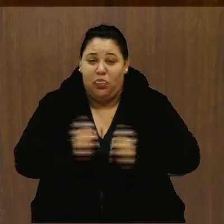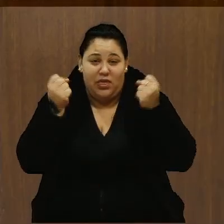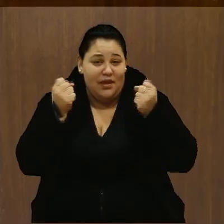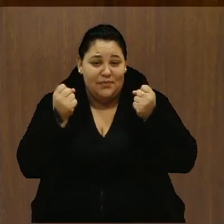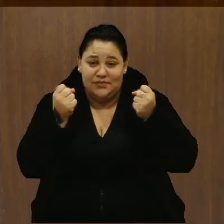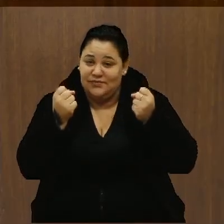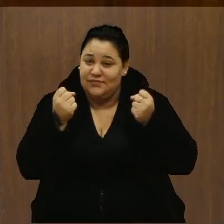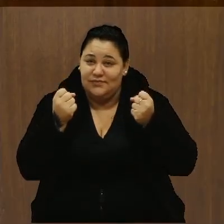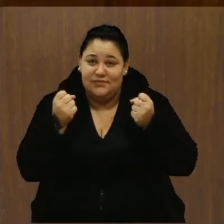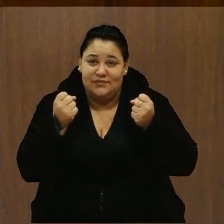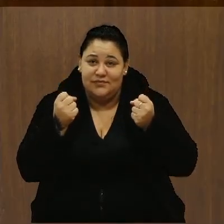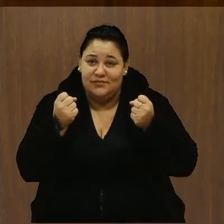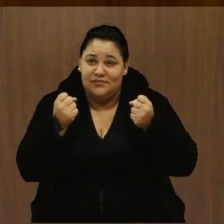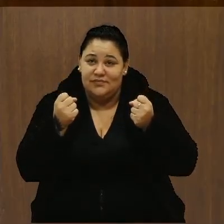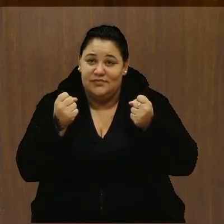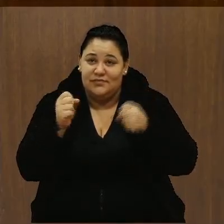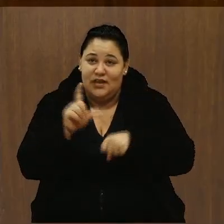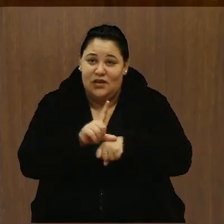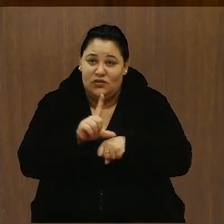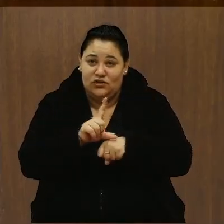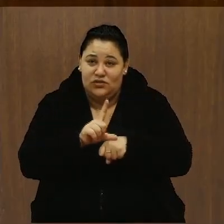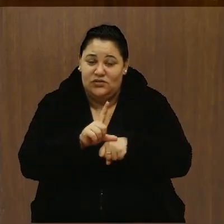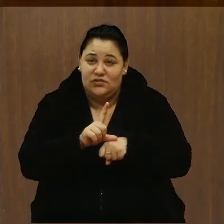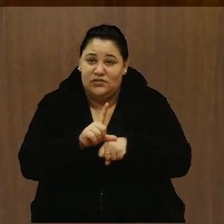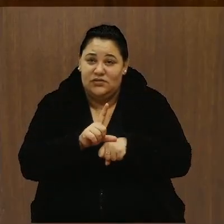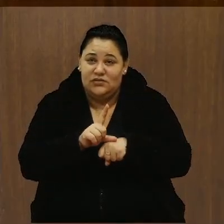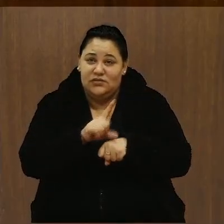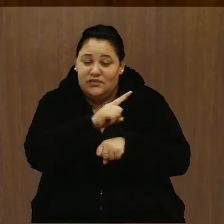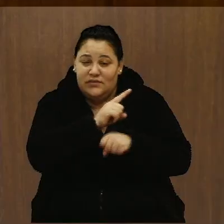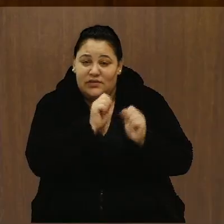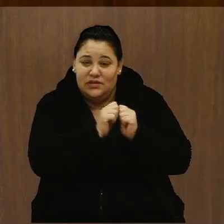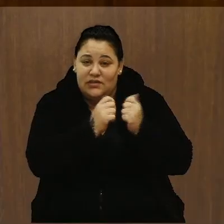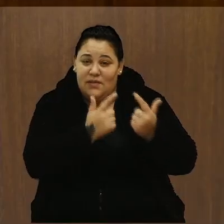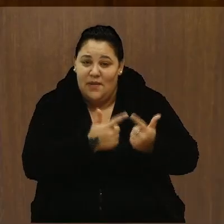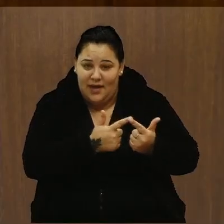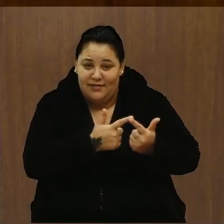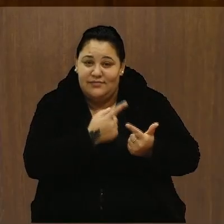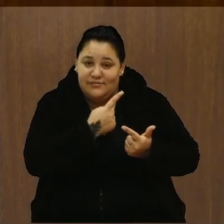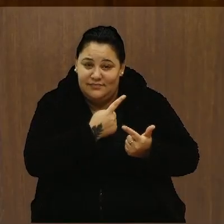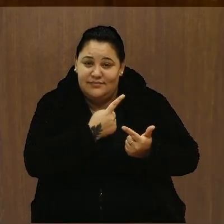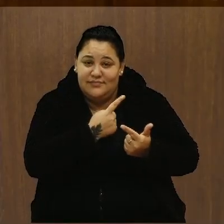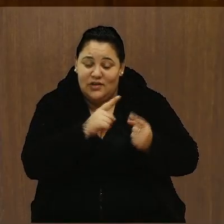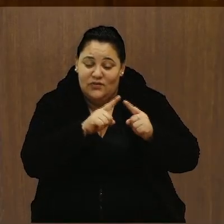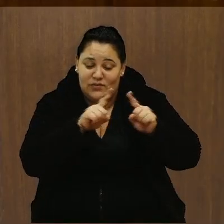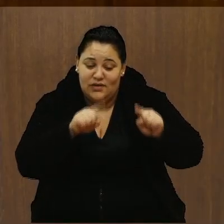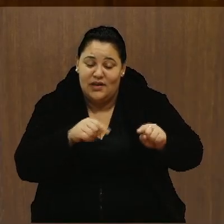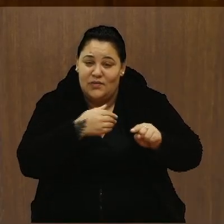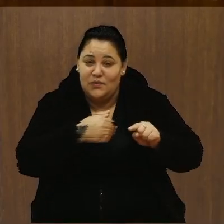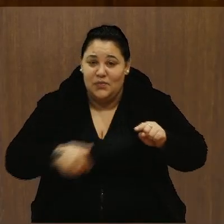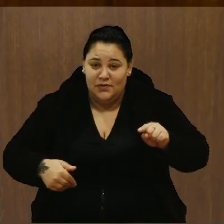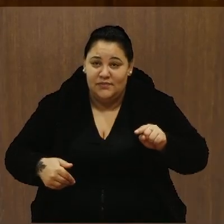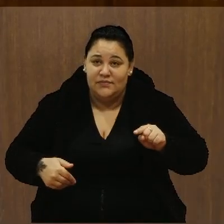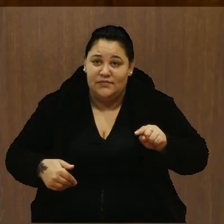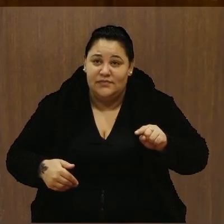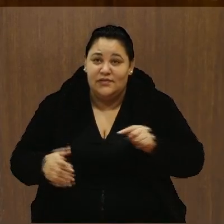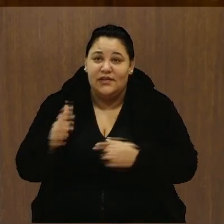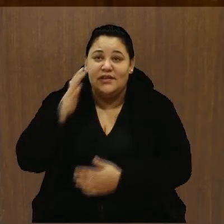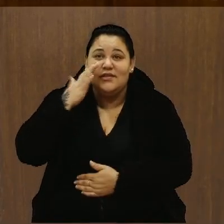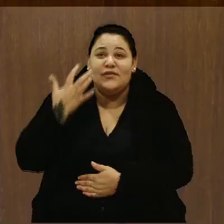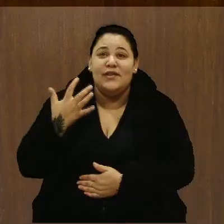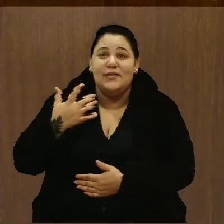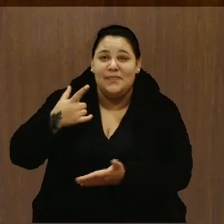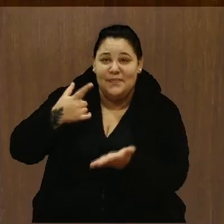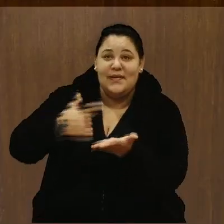comércio. Não, estava aqui, na Assembleia do Servidor, que decidiram marcar uma outra